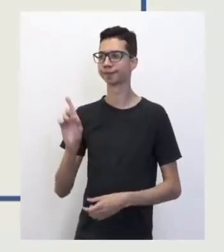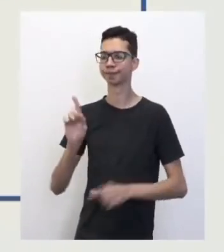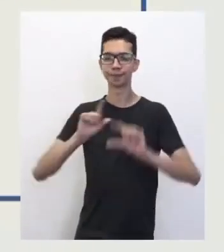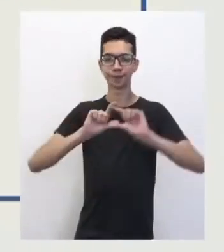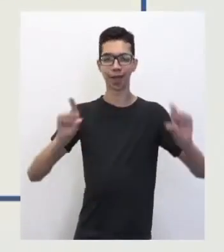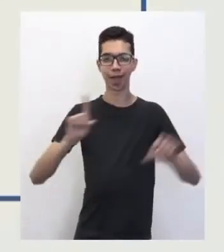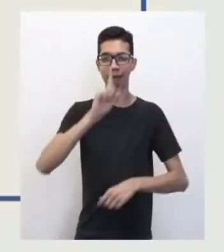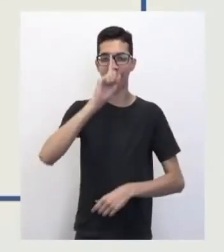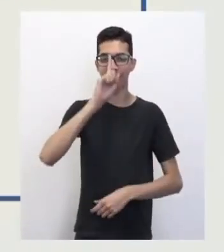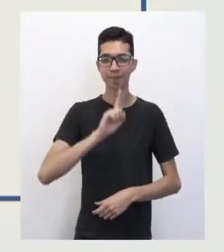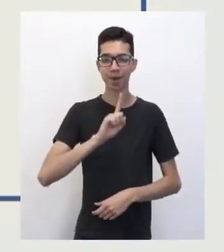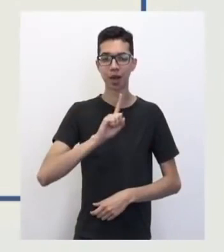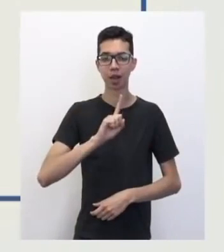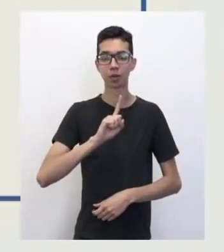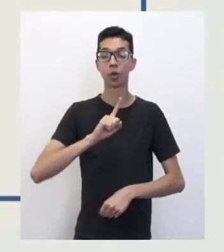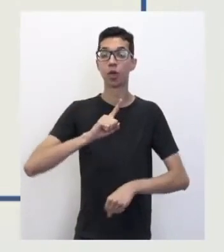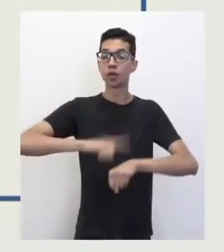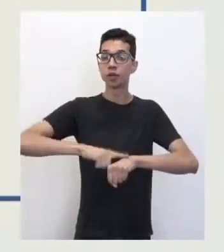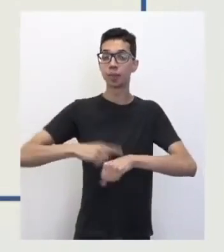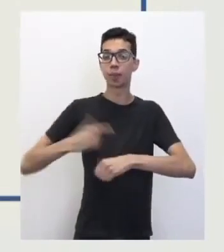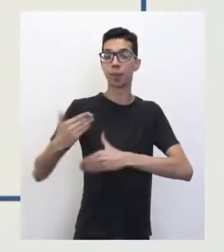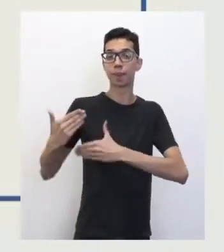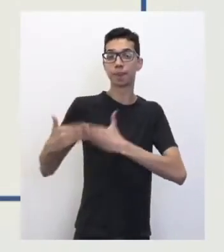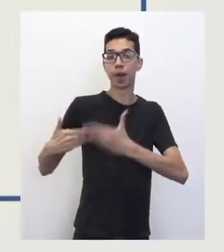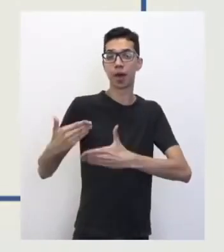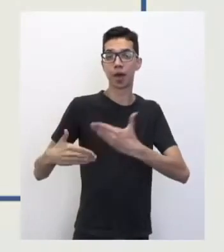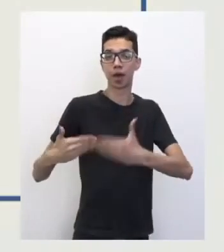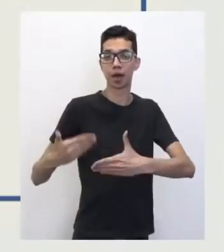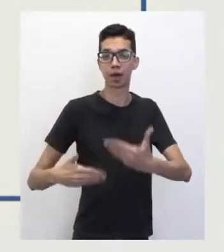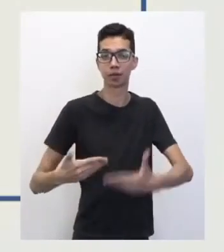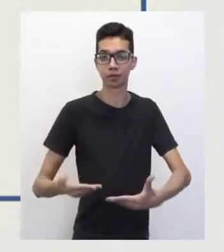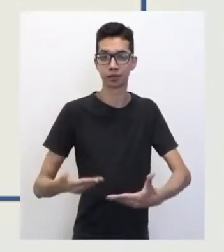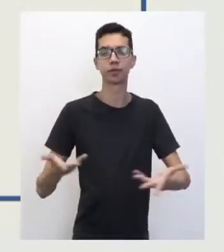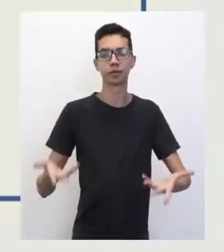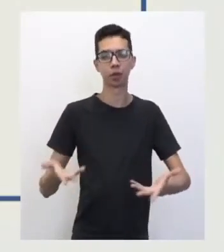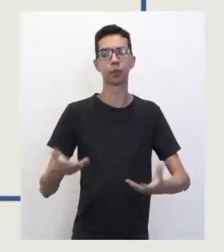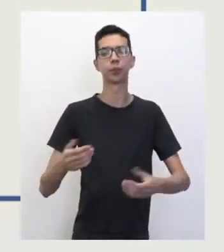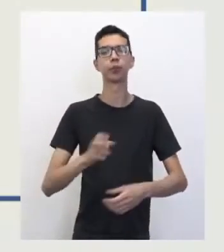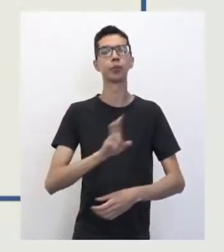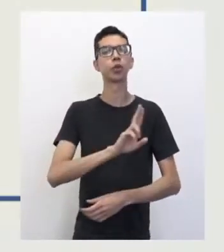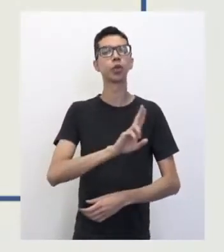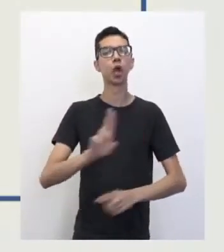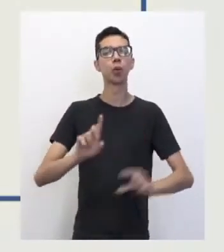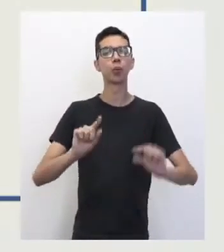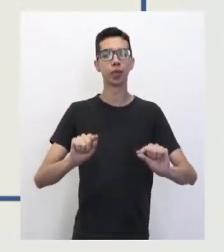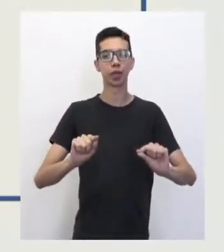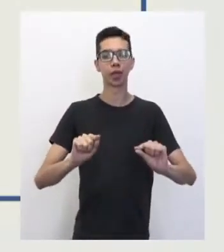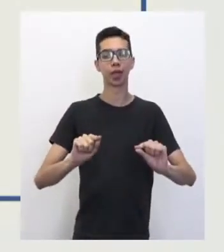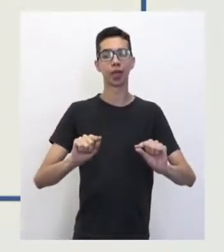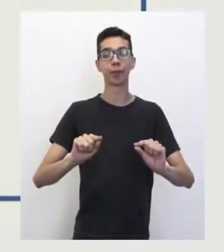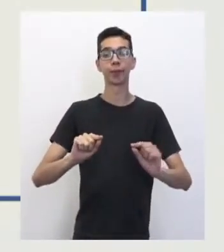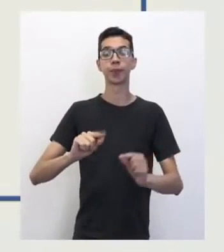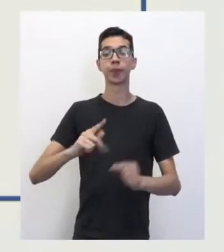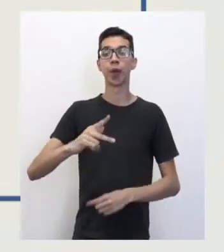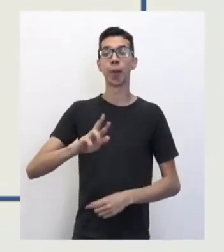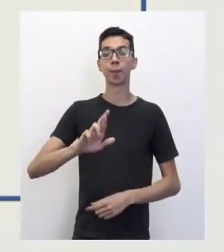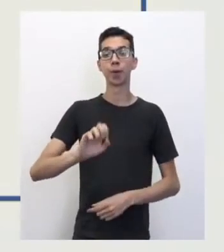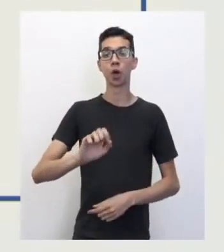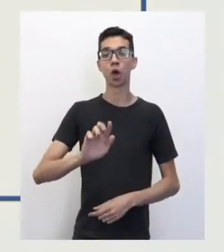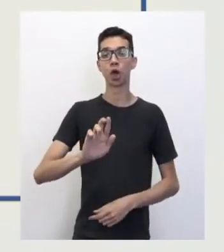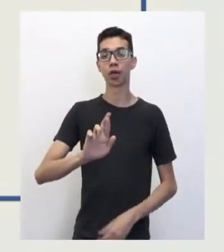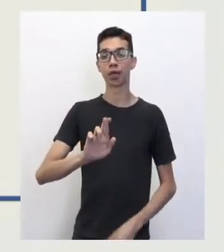então a progressão temática está presente nesse texto. Ele vai trazendo